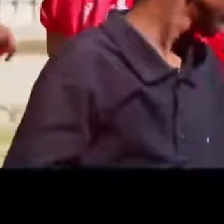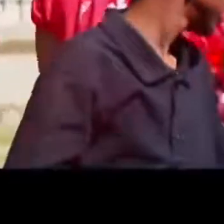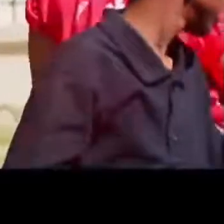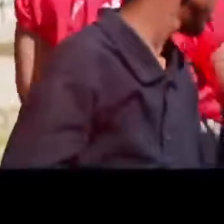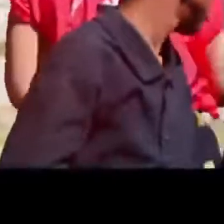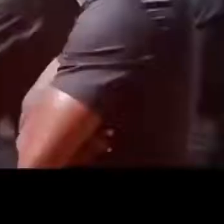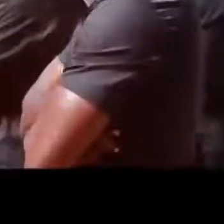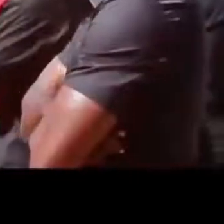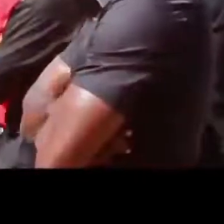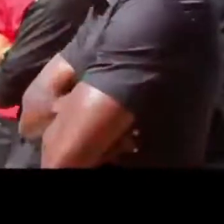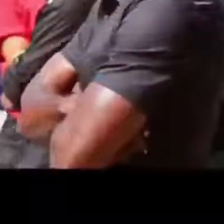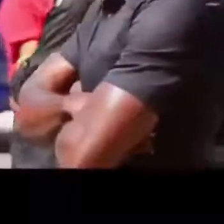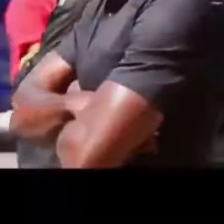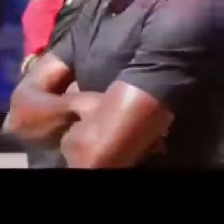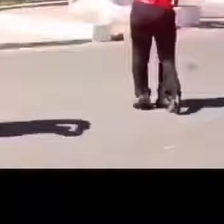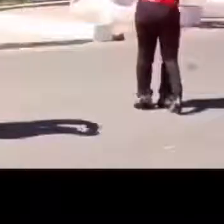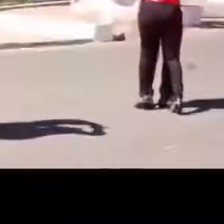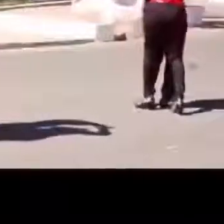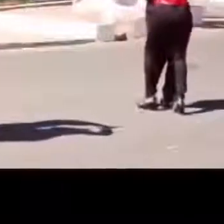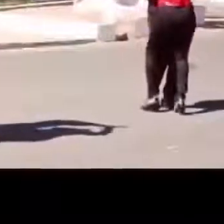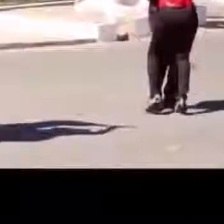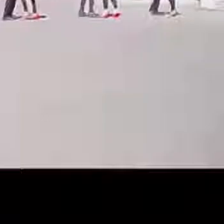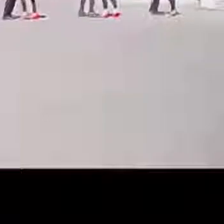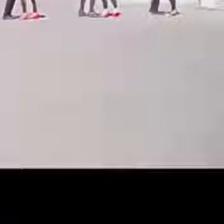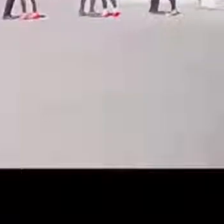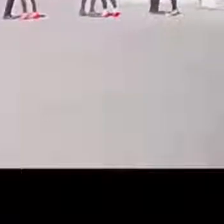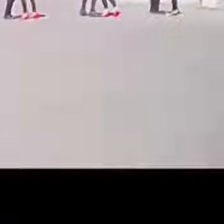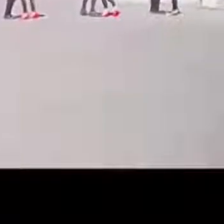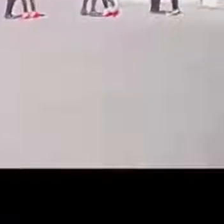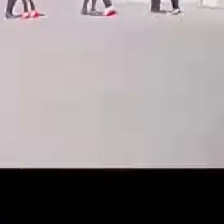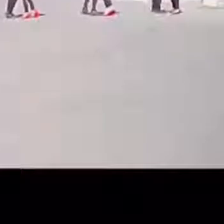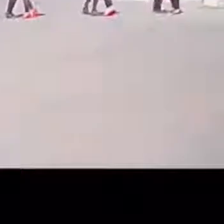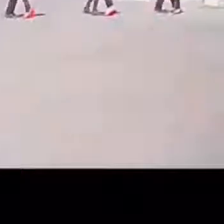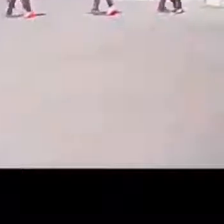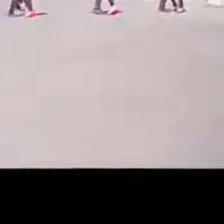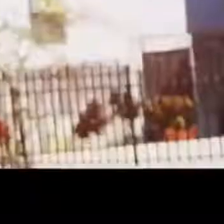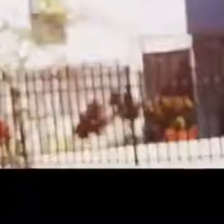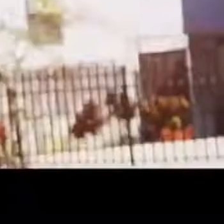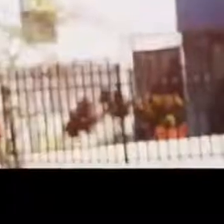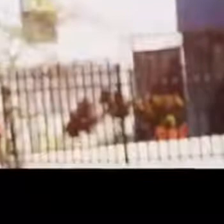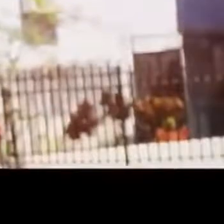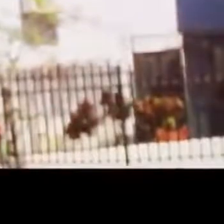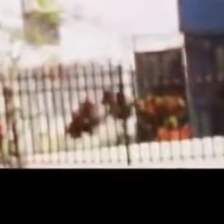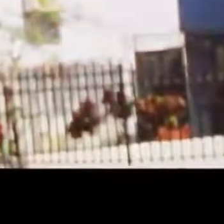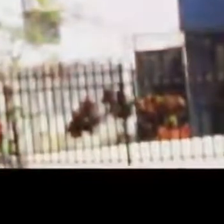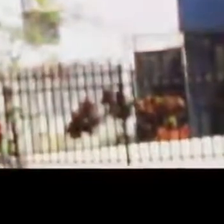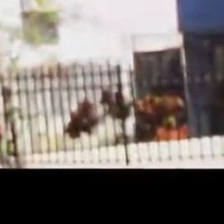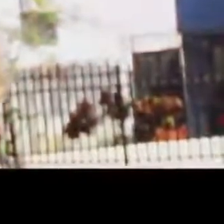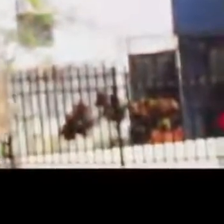amor, quero te dizer, estou pronto para te dar